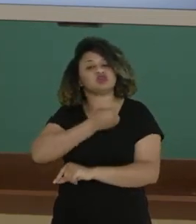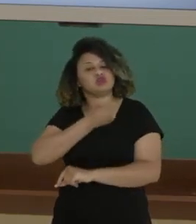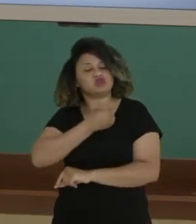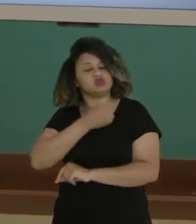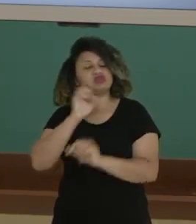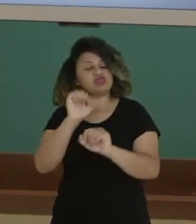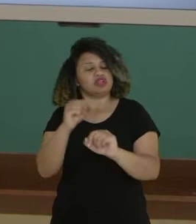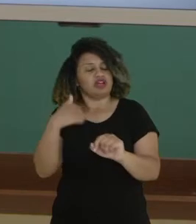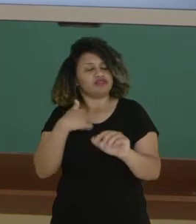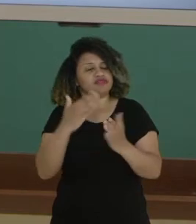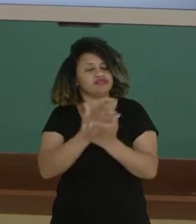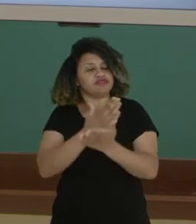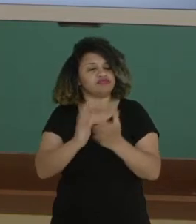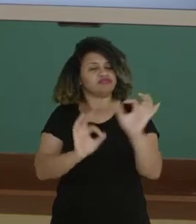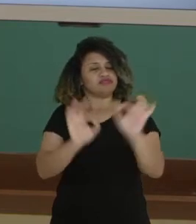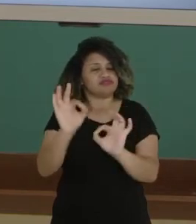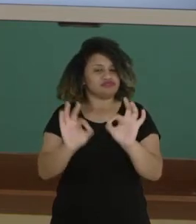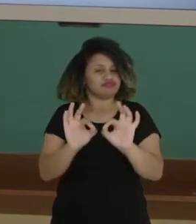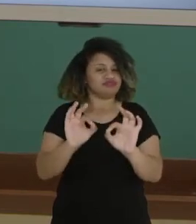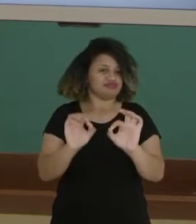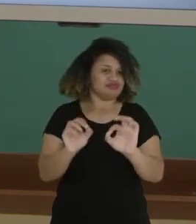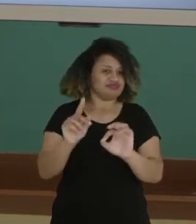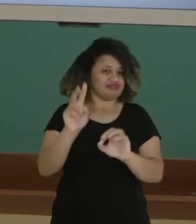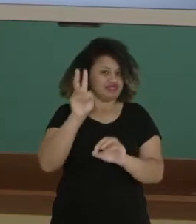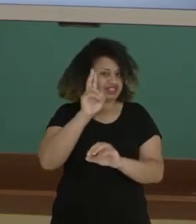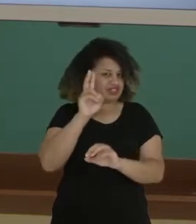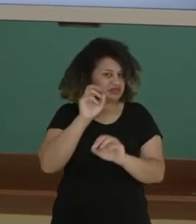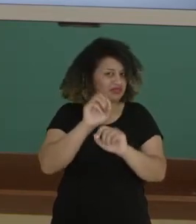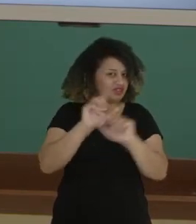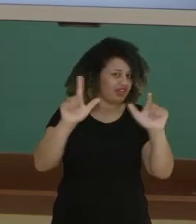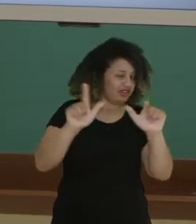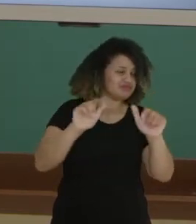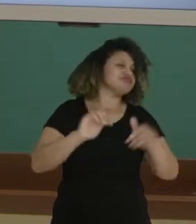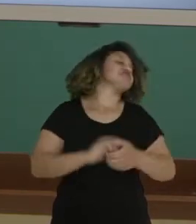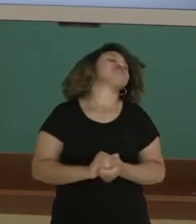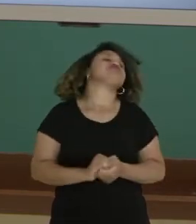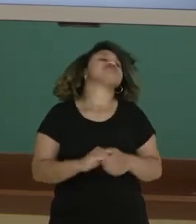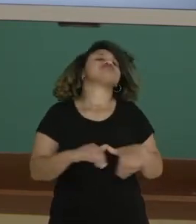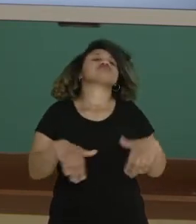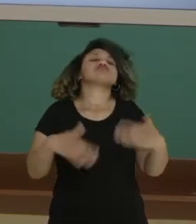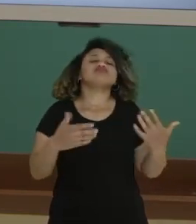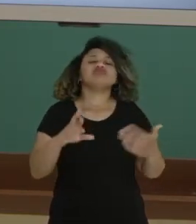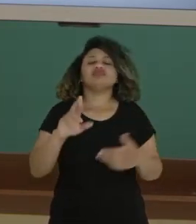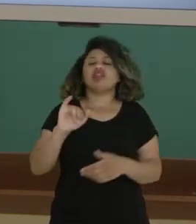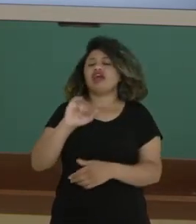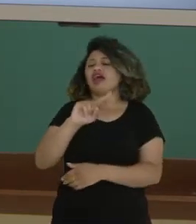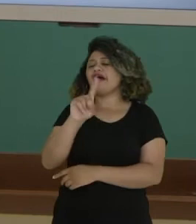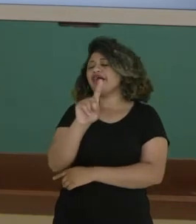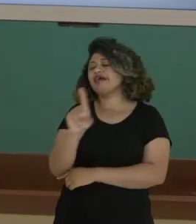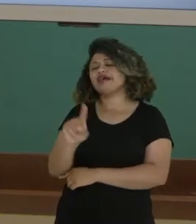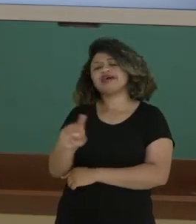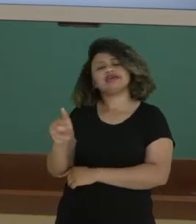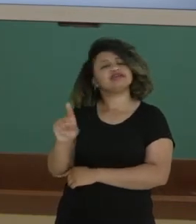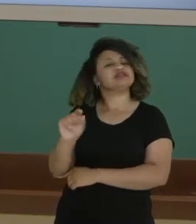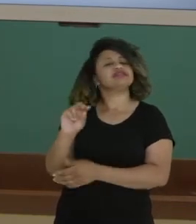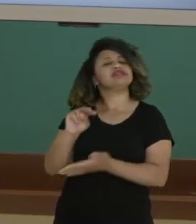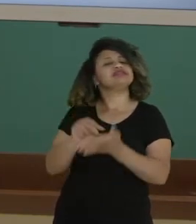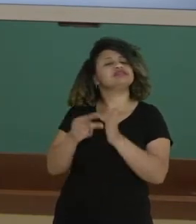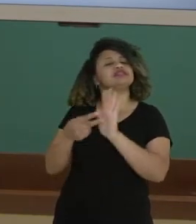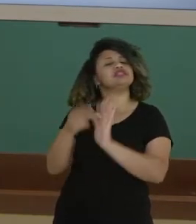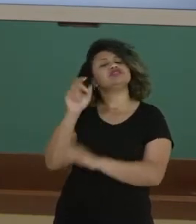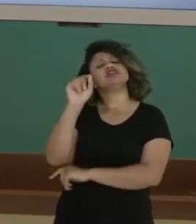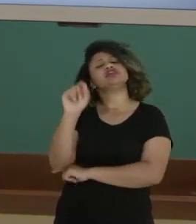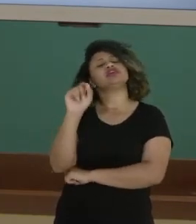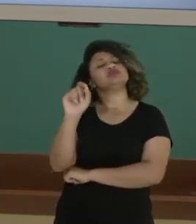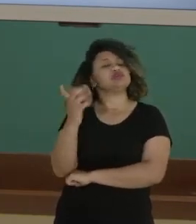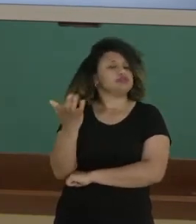0, ok? Deu para lembrar? E a raiz? Quando a gente fala em raiz de uma equação, o que significa a raiz de